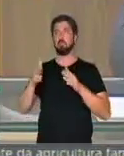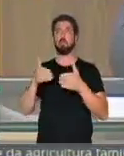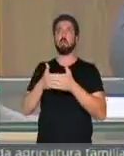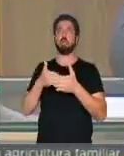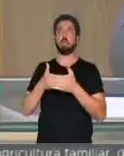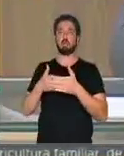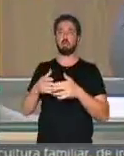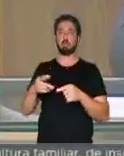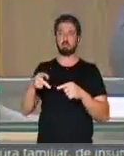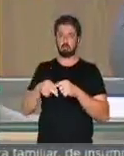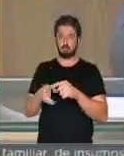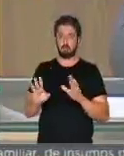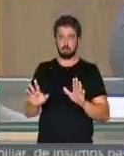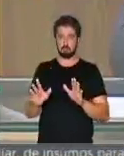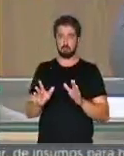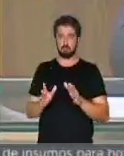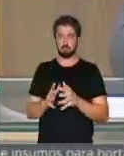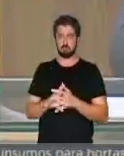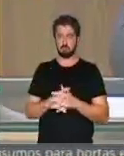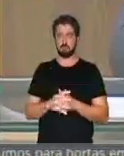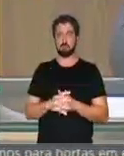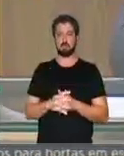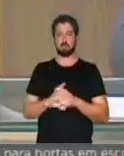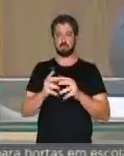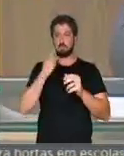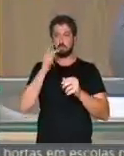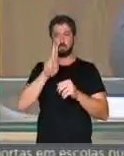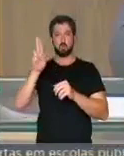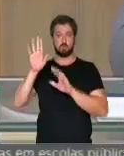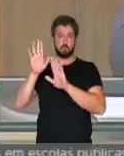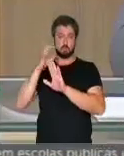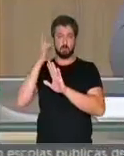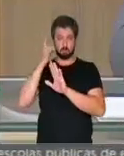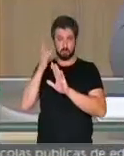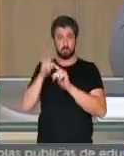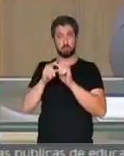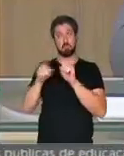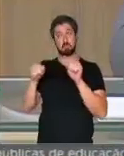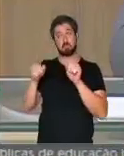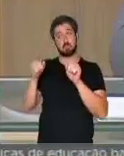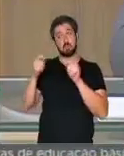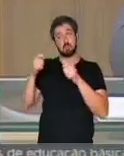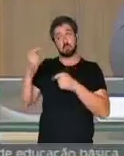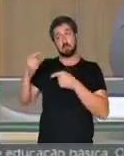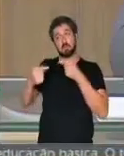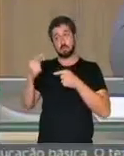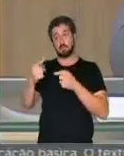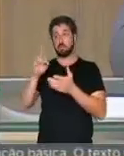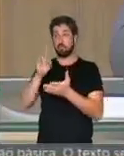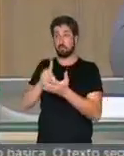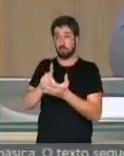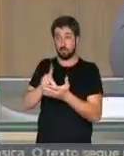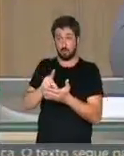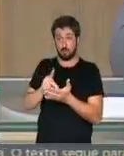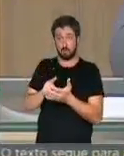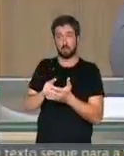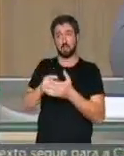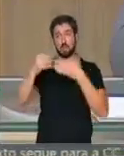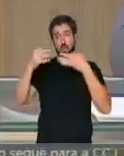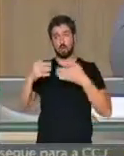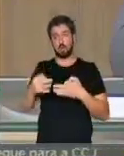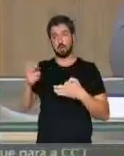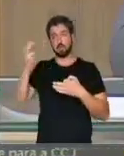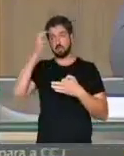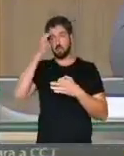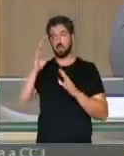fique reiteradamente obrigado, trocando ofensa, por favor. Eu não mencionei o tal deputado, mas queria lembrar para ele que é preciso fazer debate com verdade e com